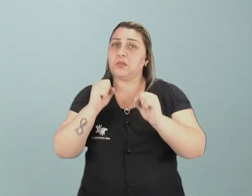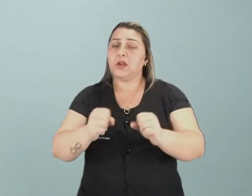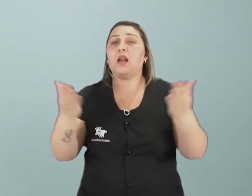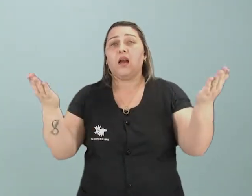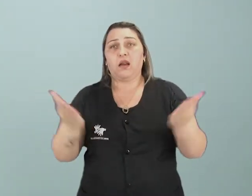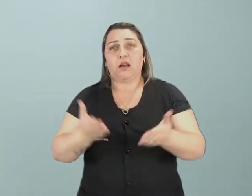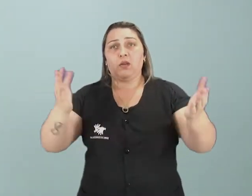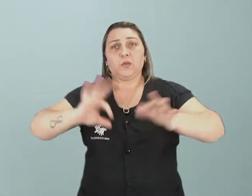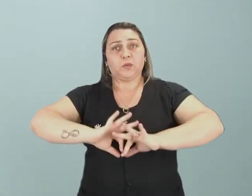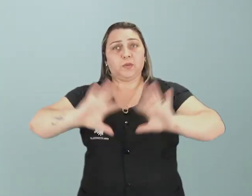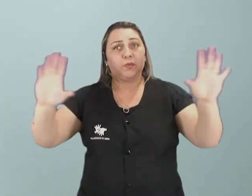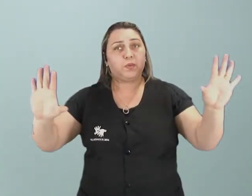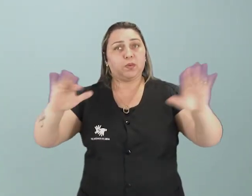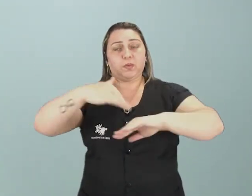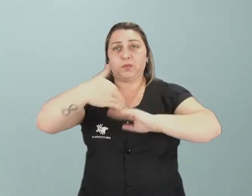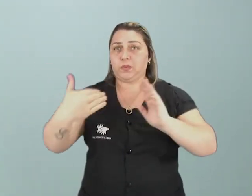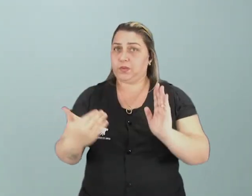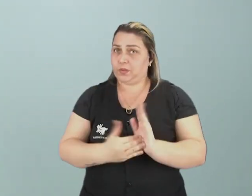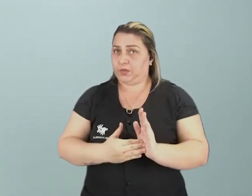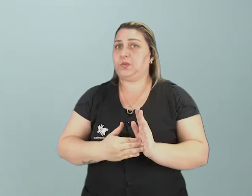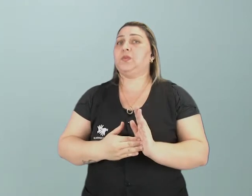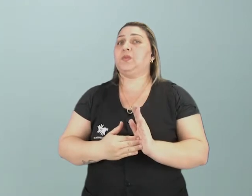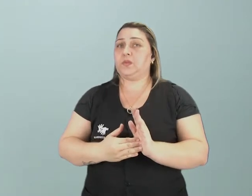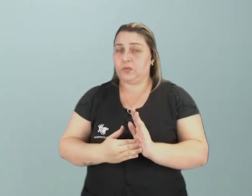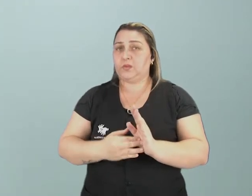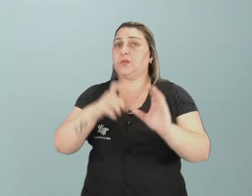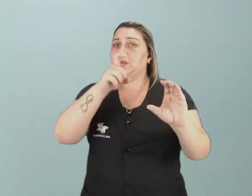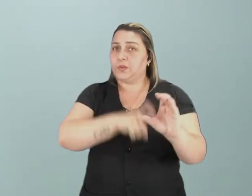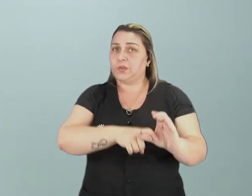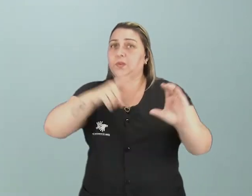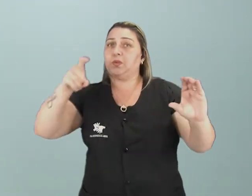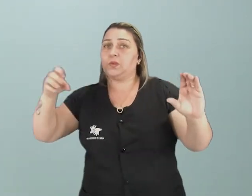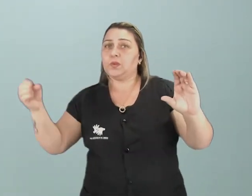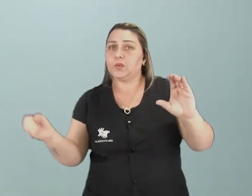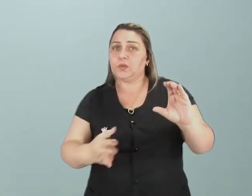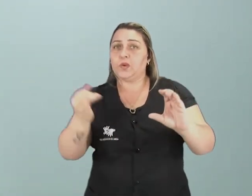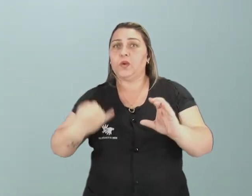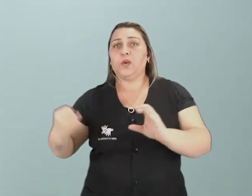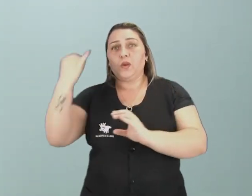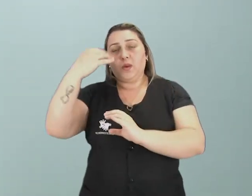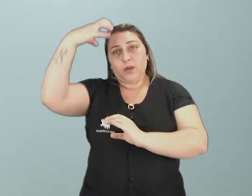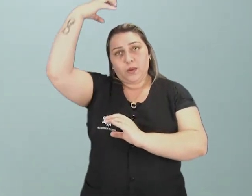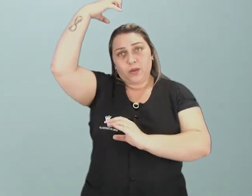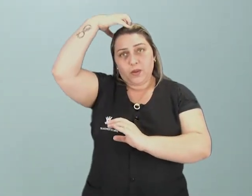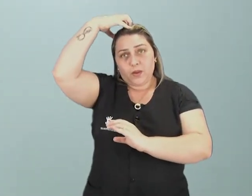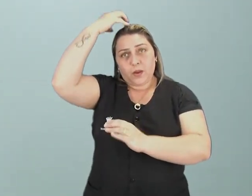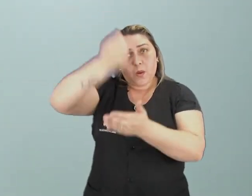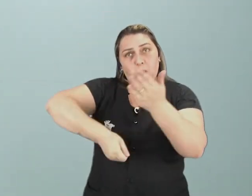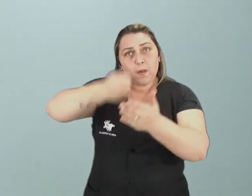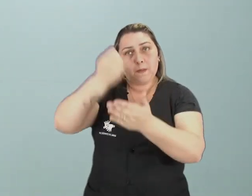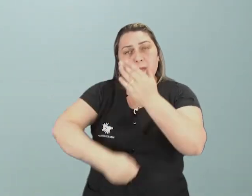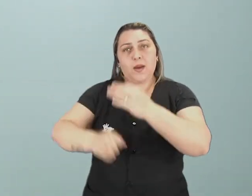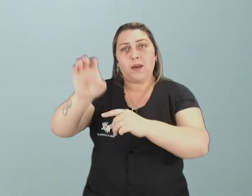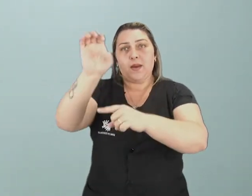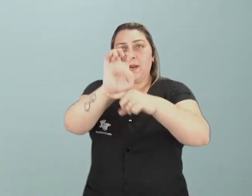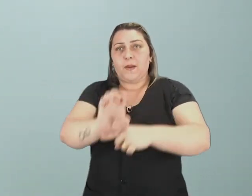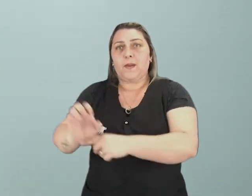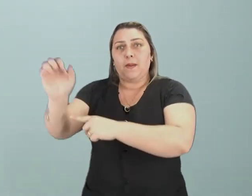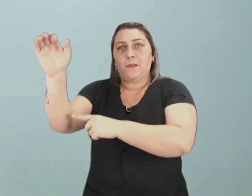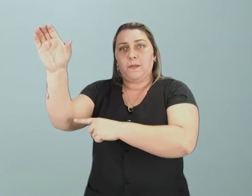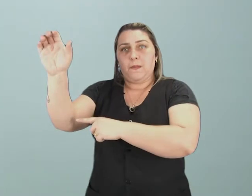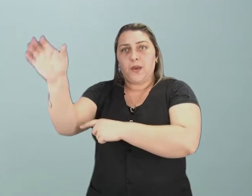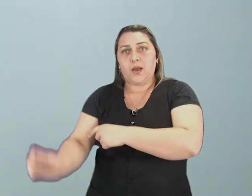se desvencilhar de toda aquela lógica neocolonialista, do imperialismo imposto pelos europeus, tanto